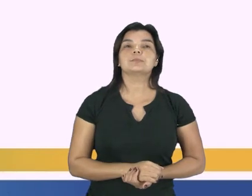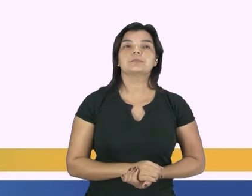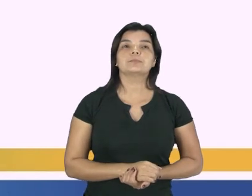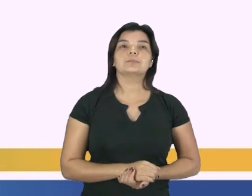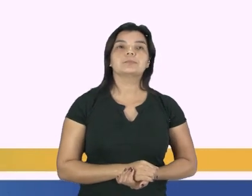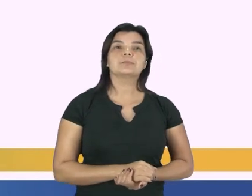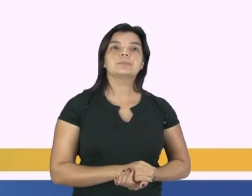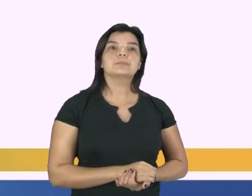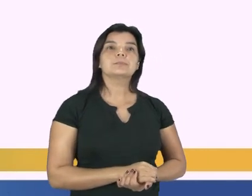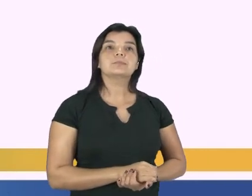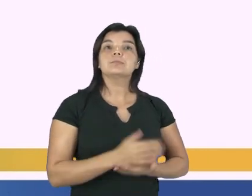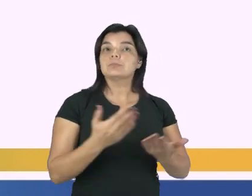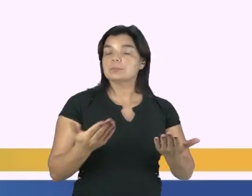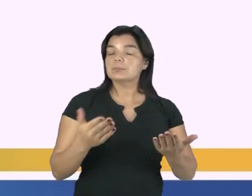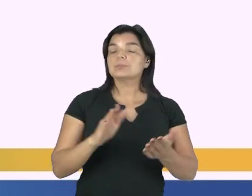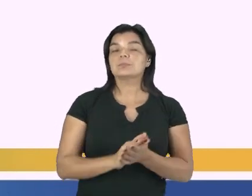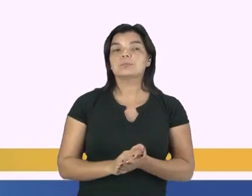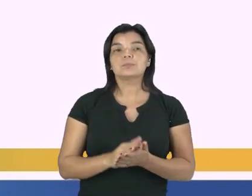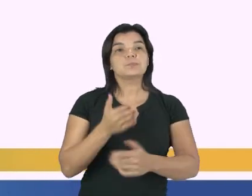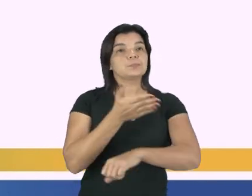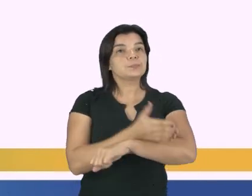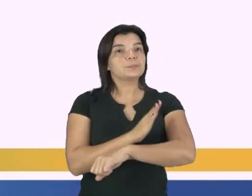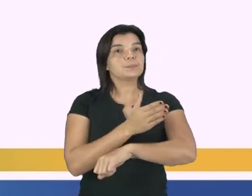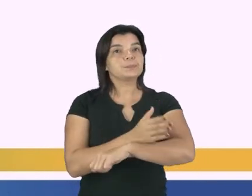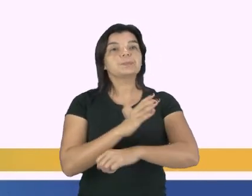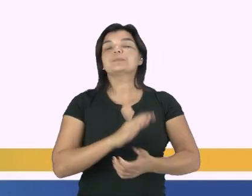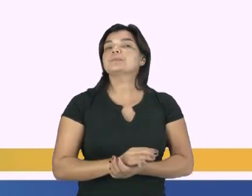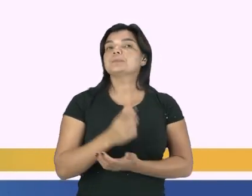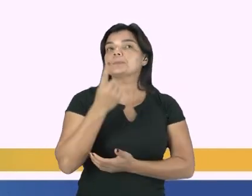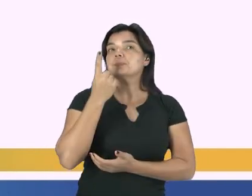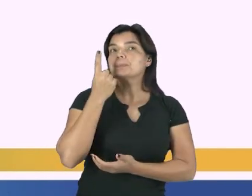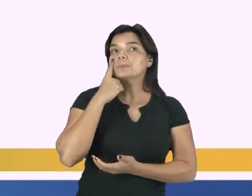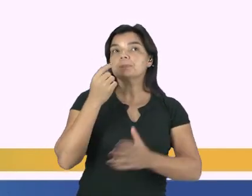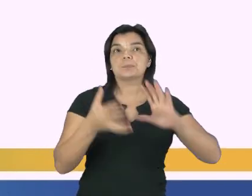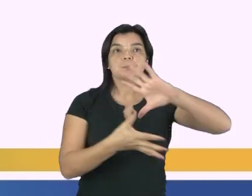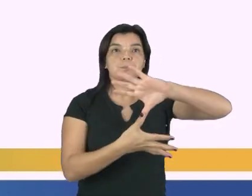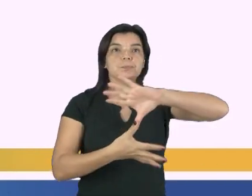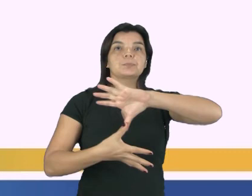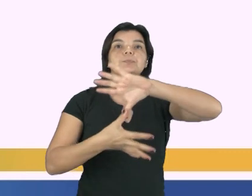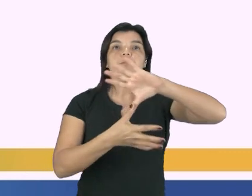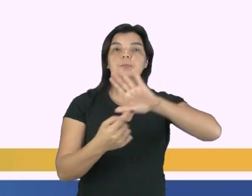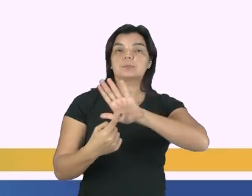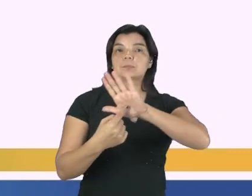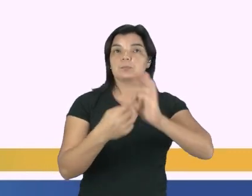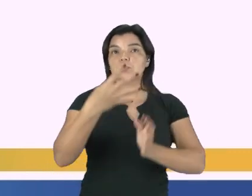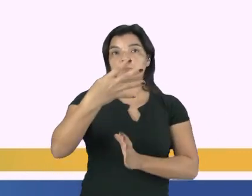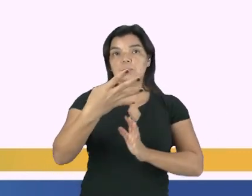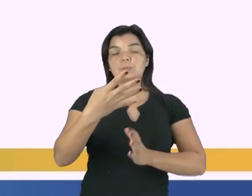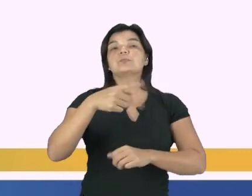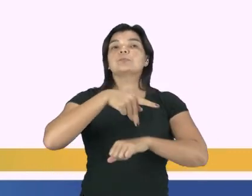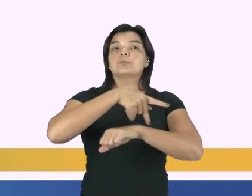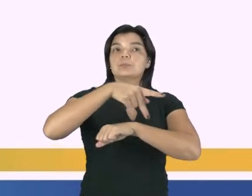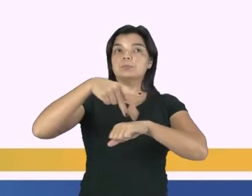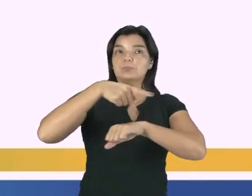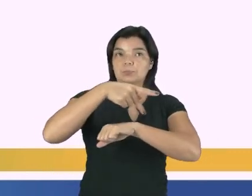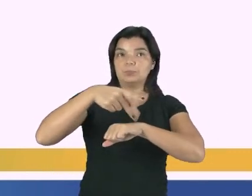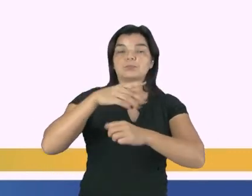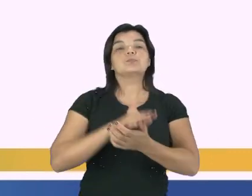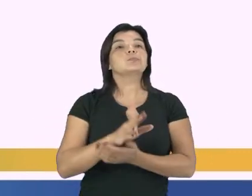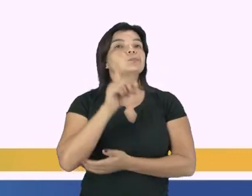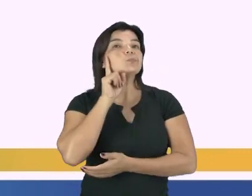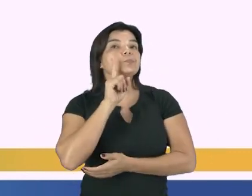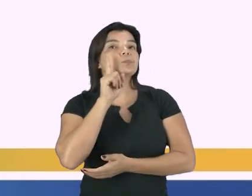da África. Com isso, a gente entra no nosso exercitando. Presta bem atenção. O mapa abaixo apresenta 4 países